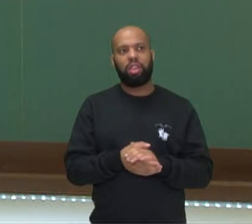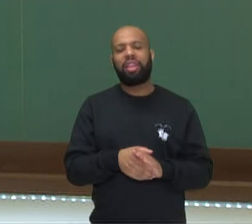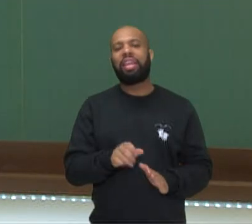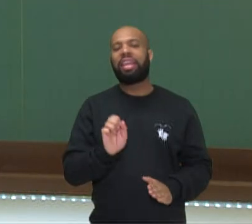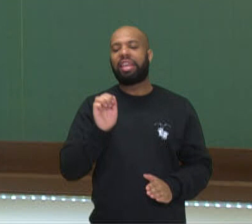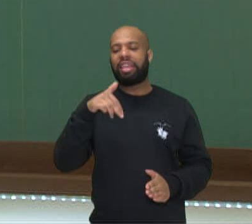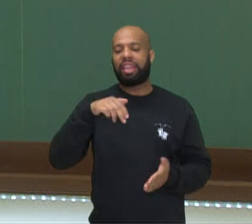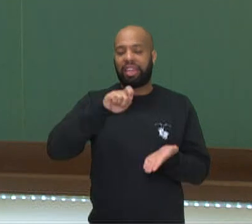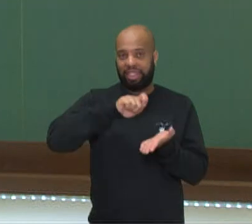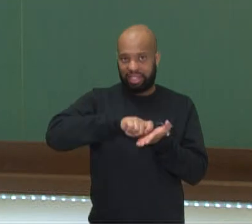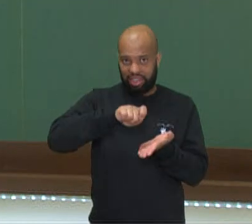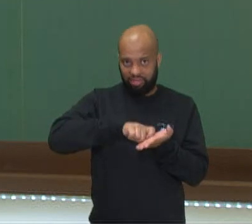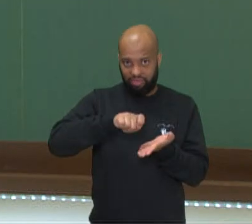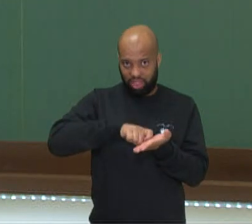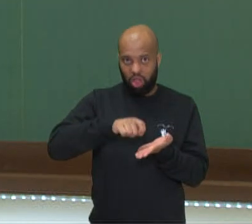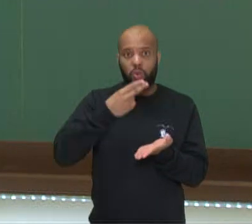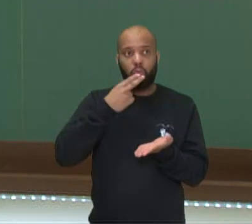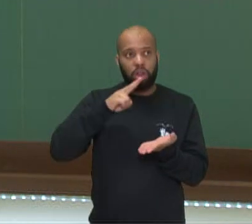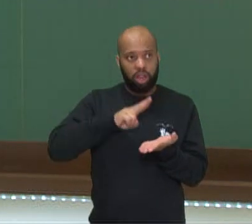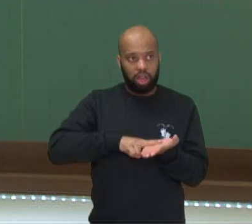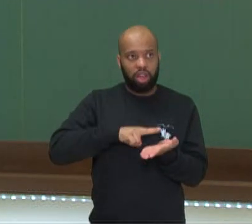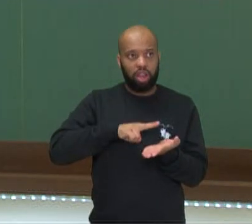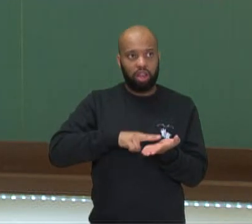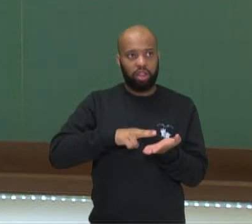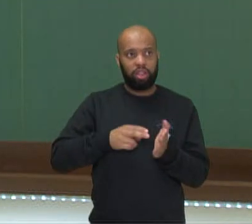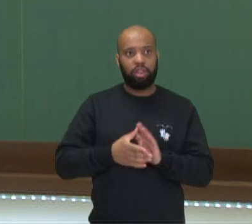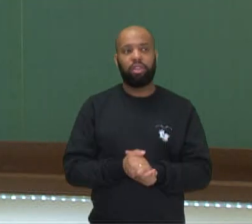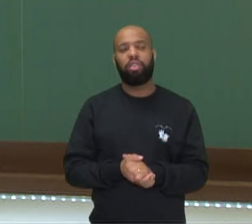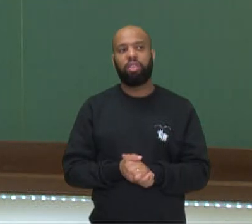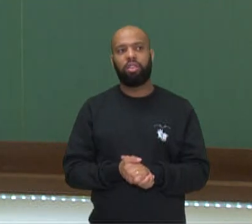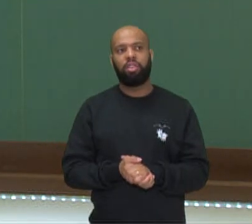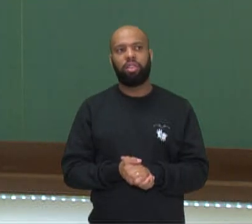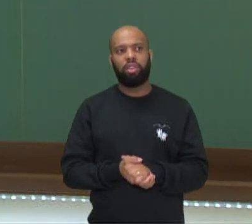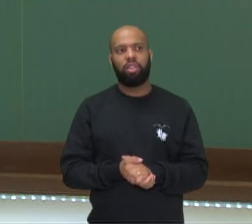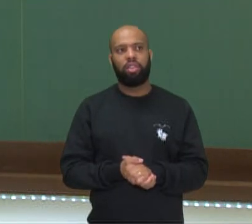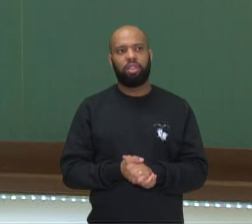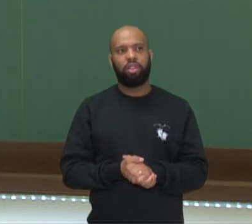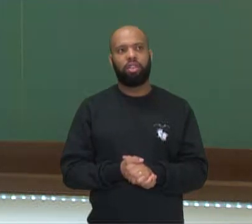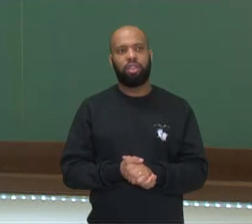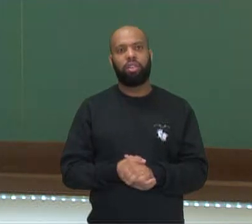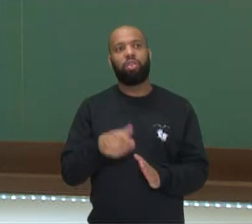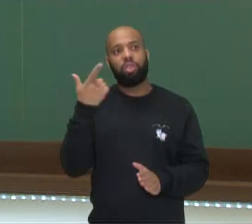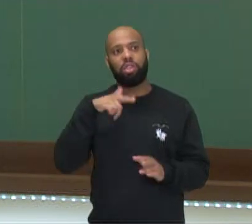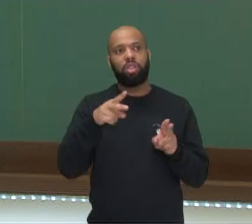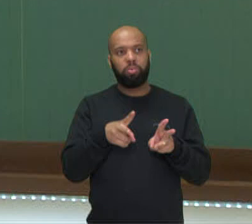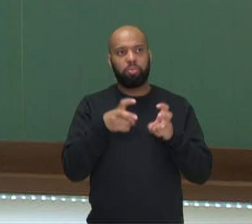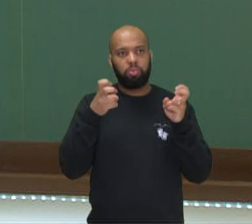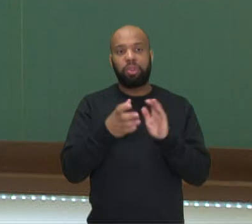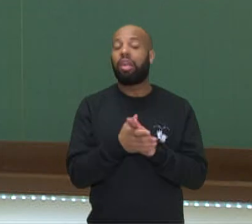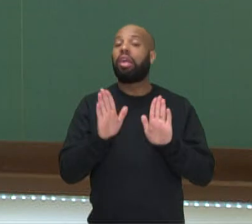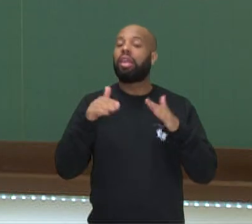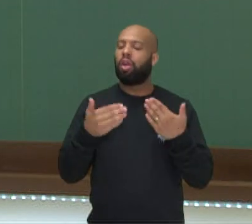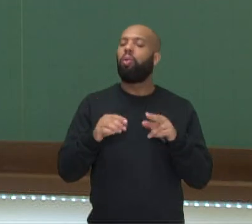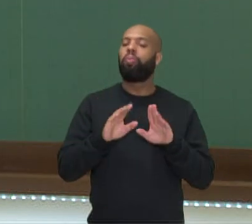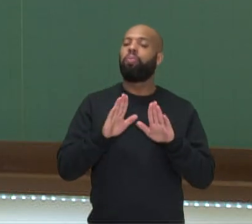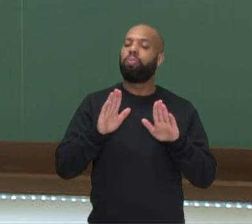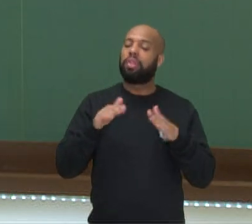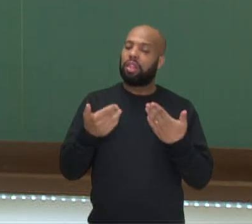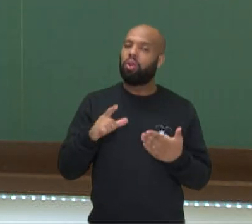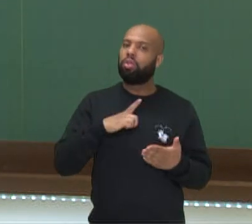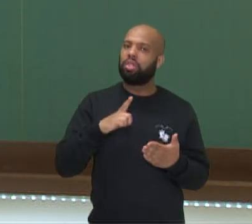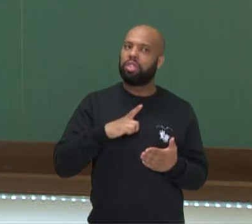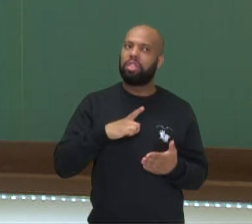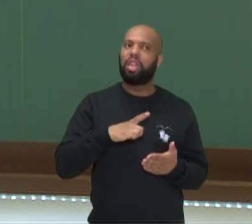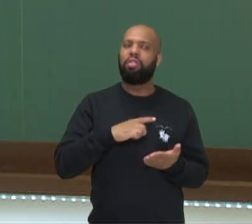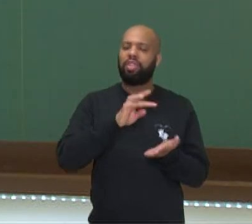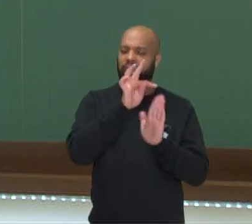quem, né, fez a resposta da carta do locutor, Ó, apesar da matéria sobre a transferência de Neymar